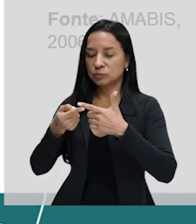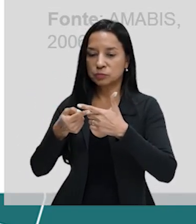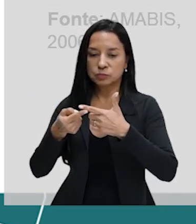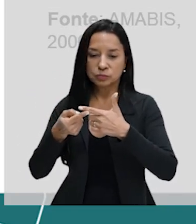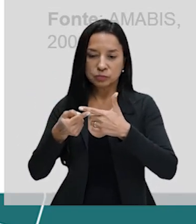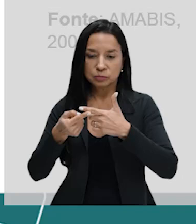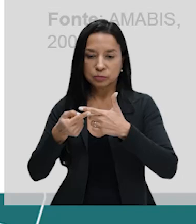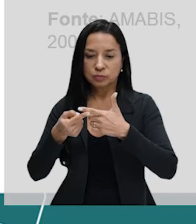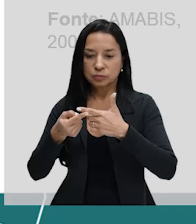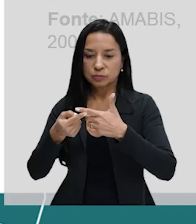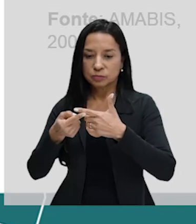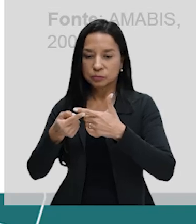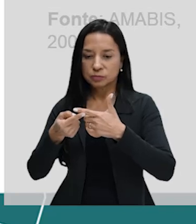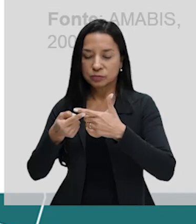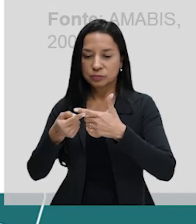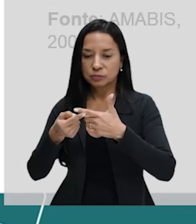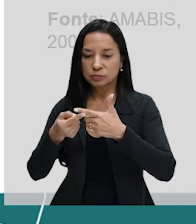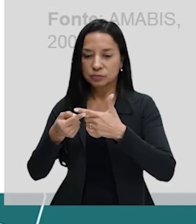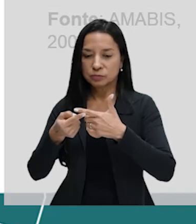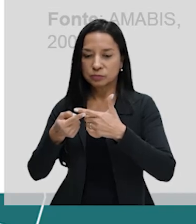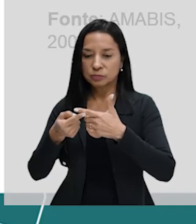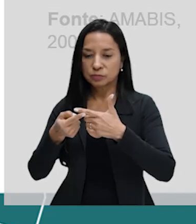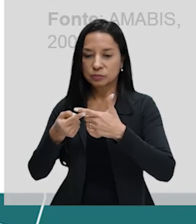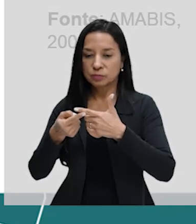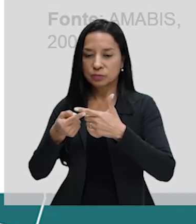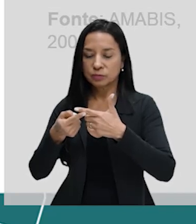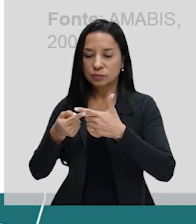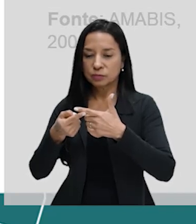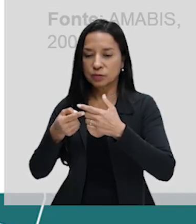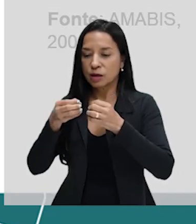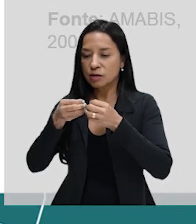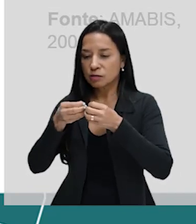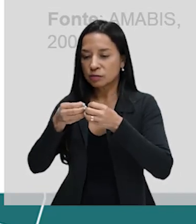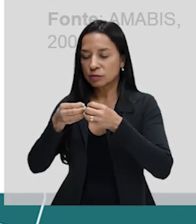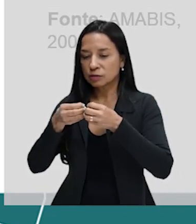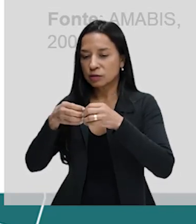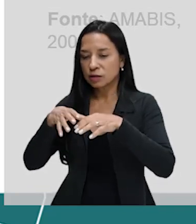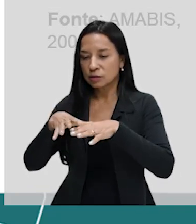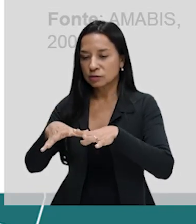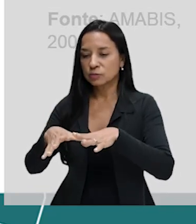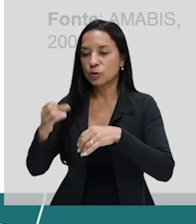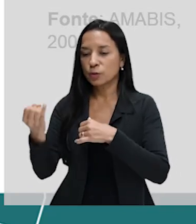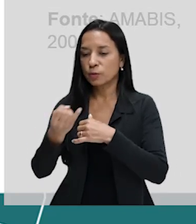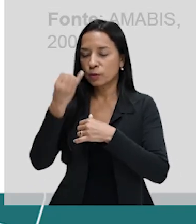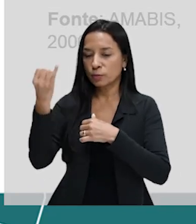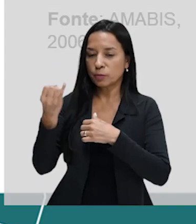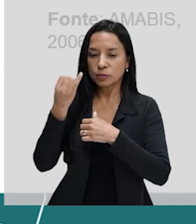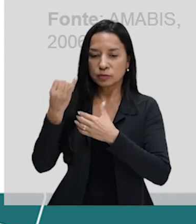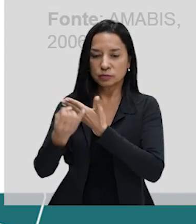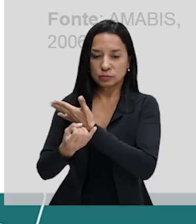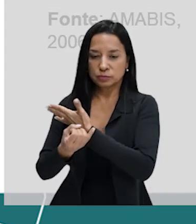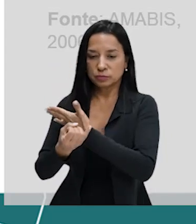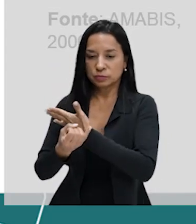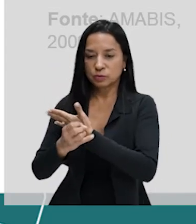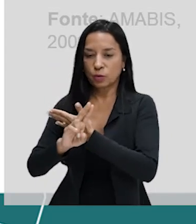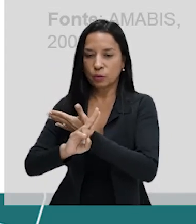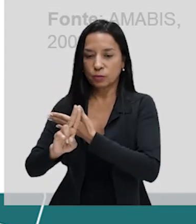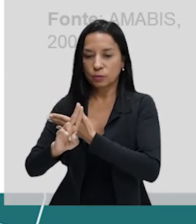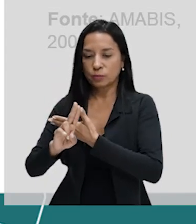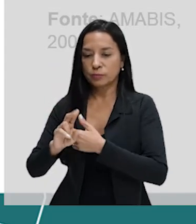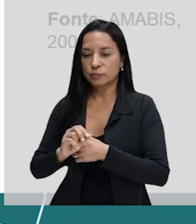encontrar uma glândula importante. Essa glândula, pessoal, ela é chamada de glândula bulbo-uretral, tá?